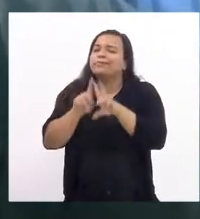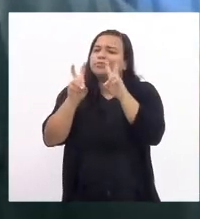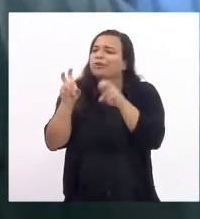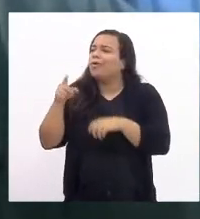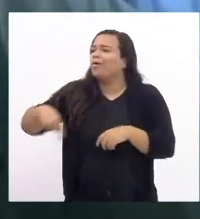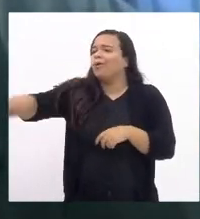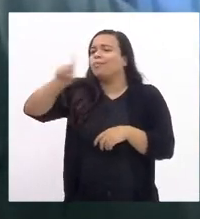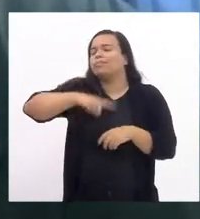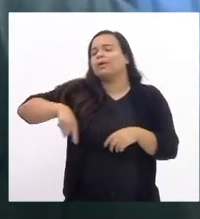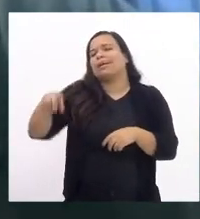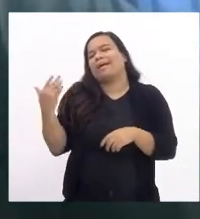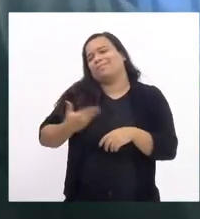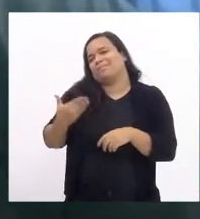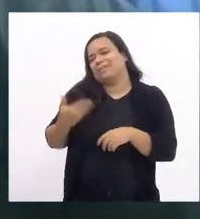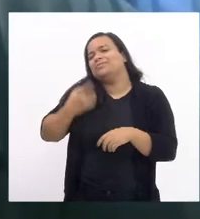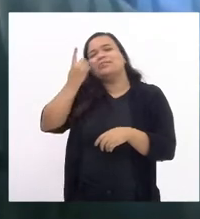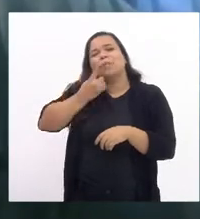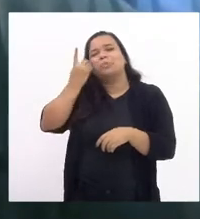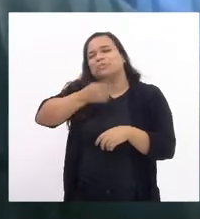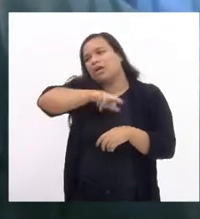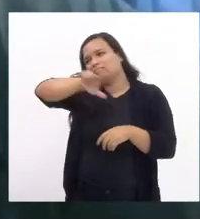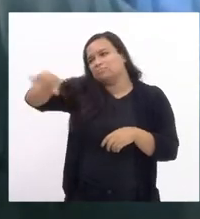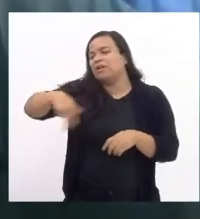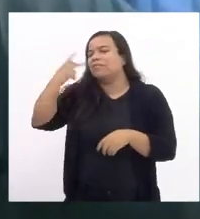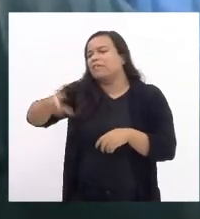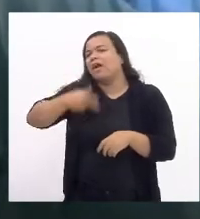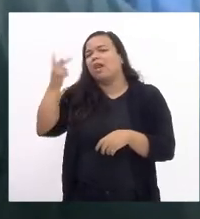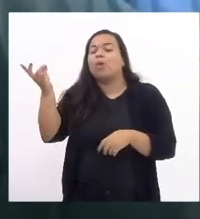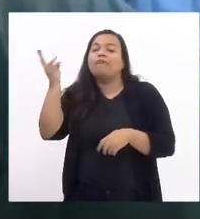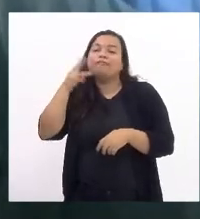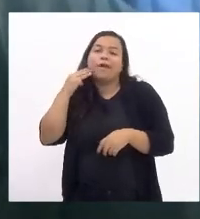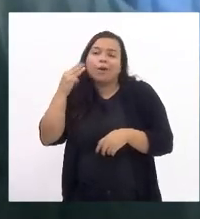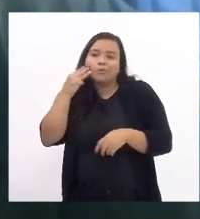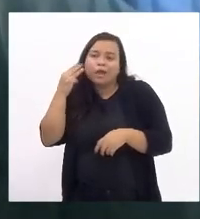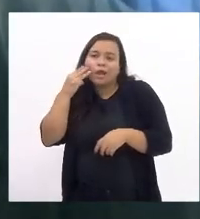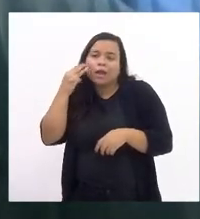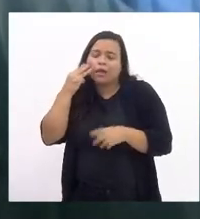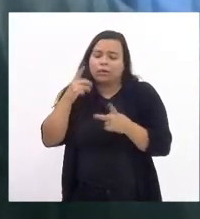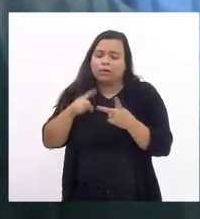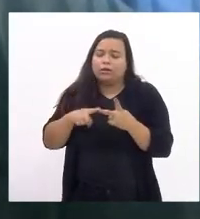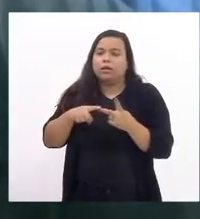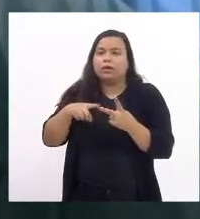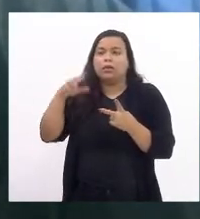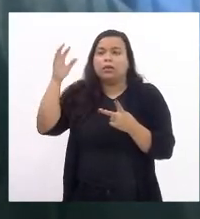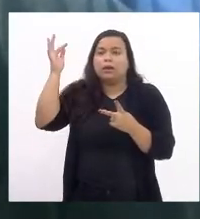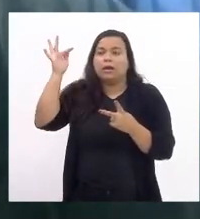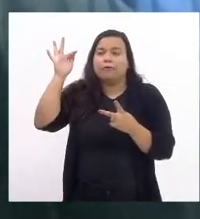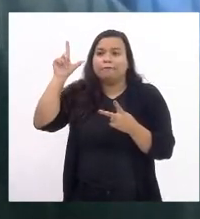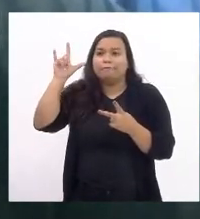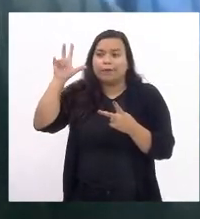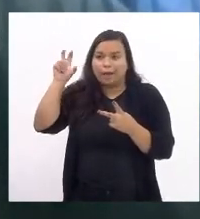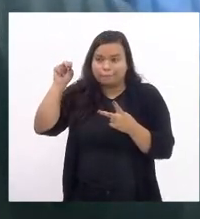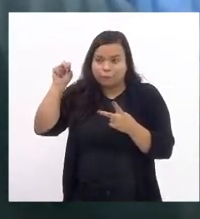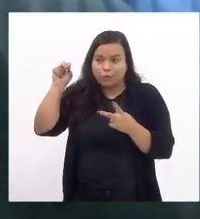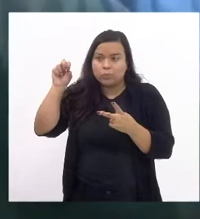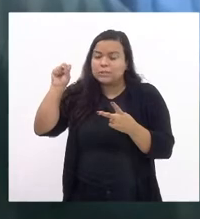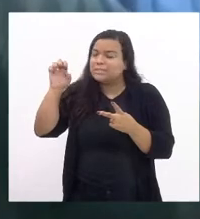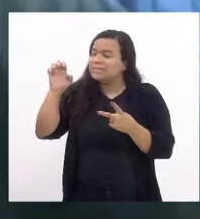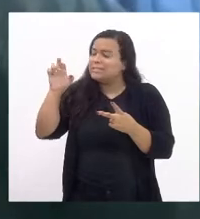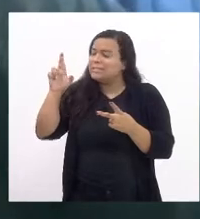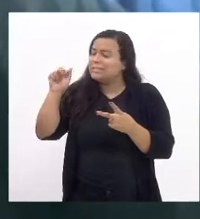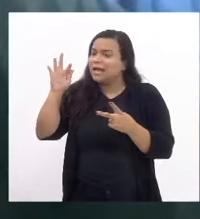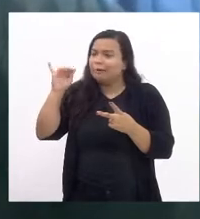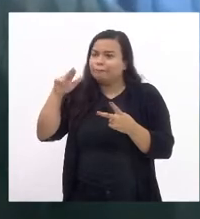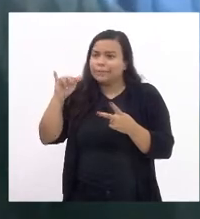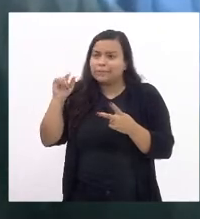meus companheiros deputados Valdec Carneiro e Flávio Serafini, venho